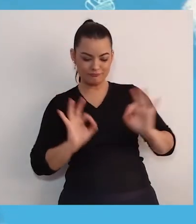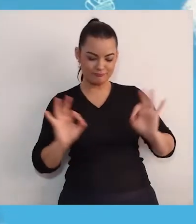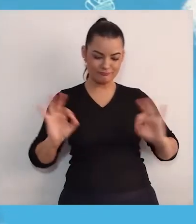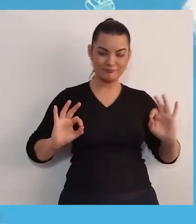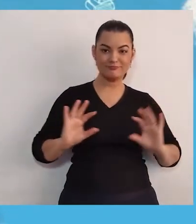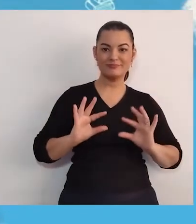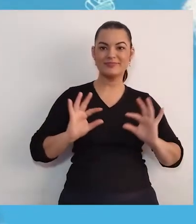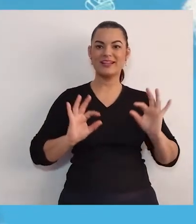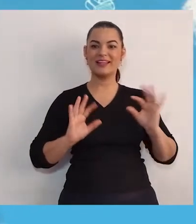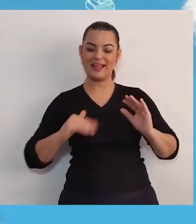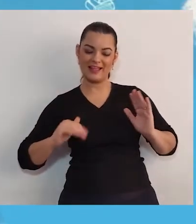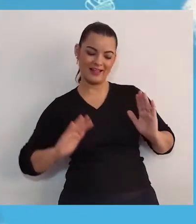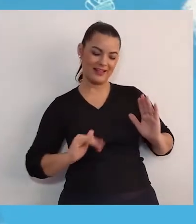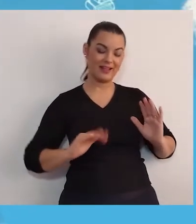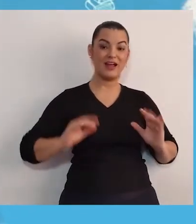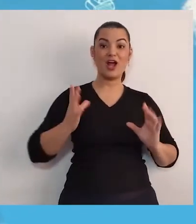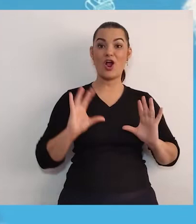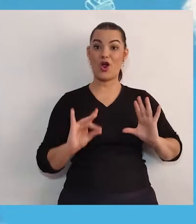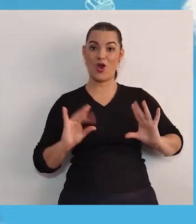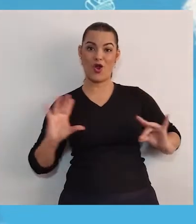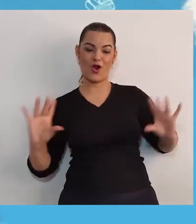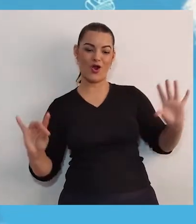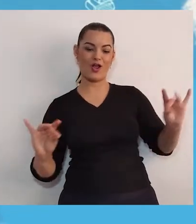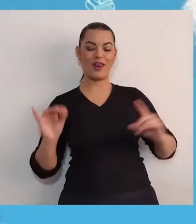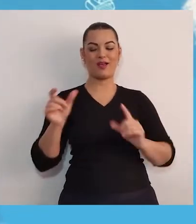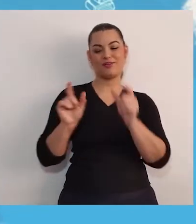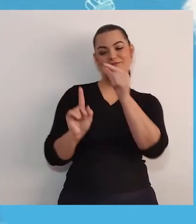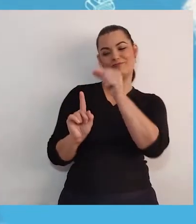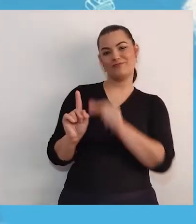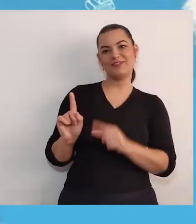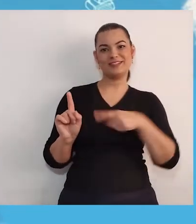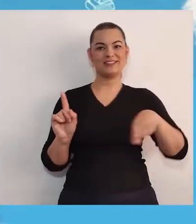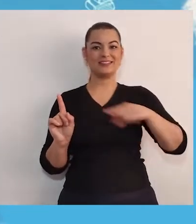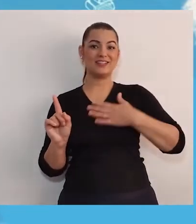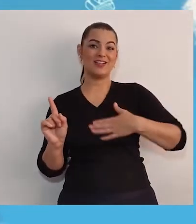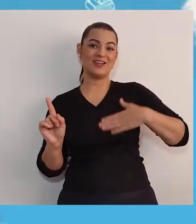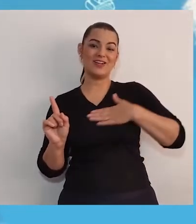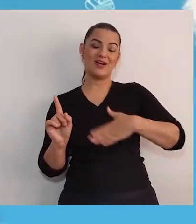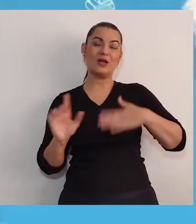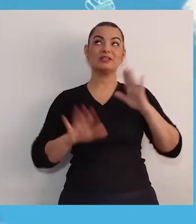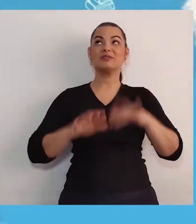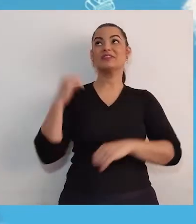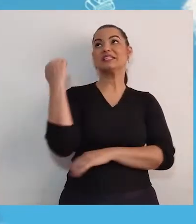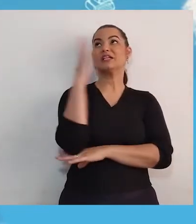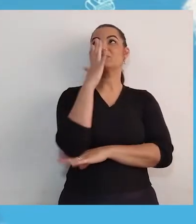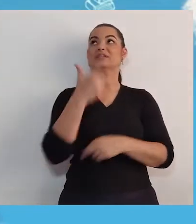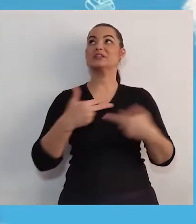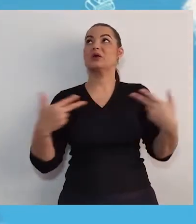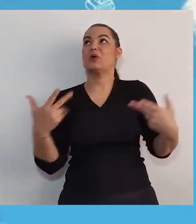colocar do lado de fora personagens, elementos da natureza,